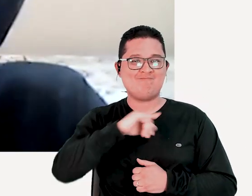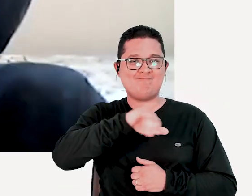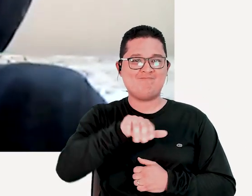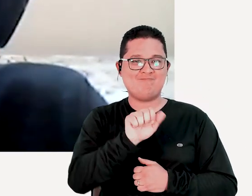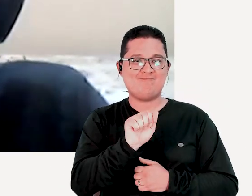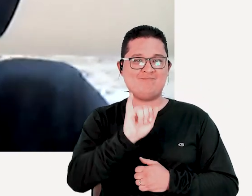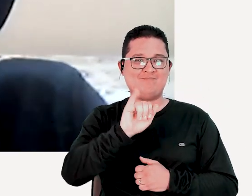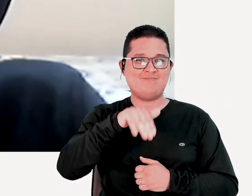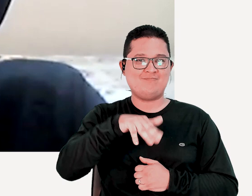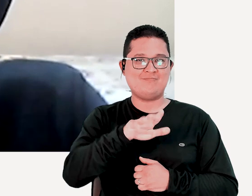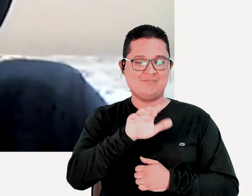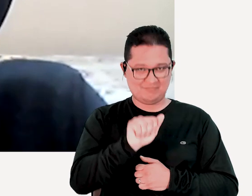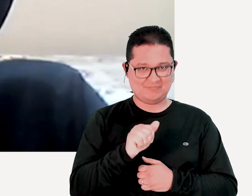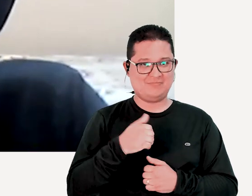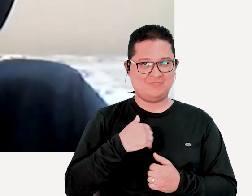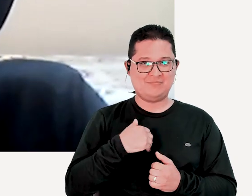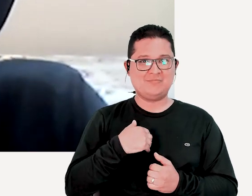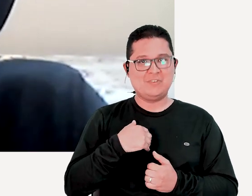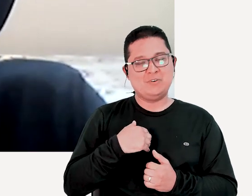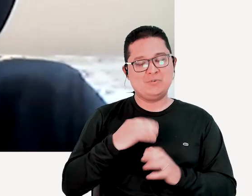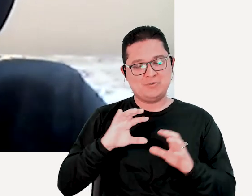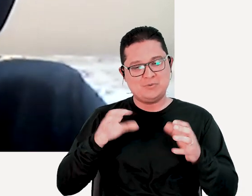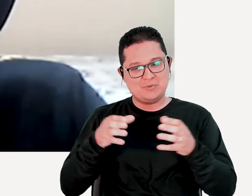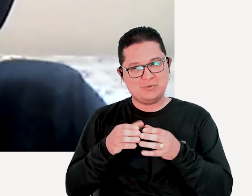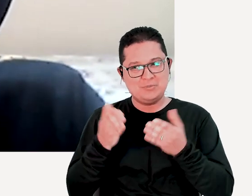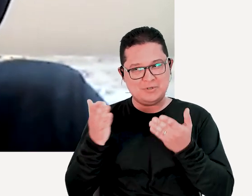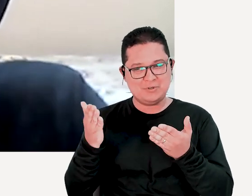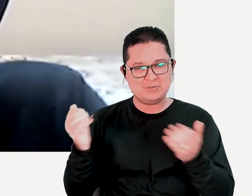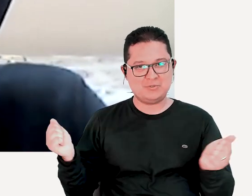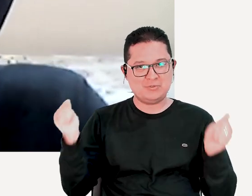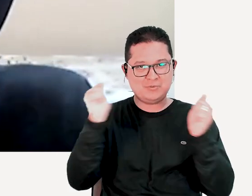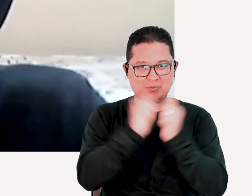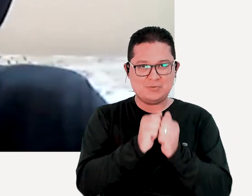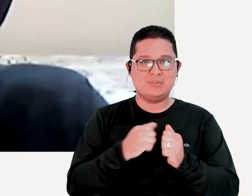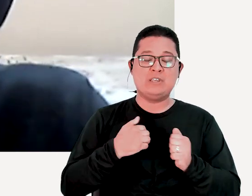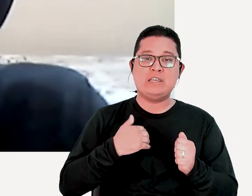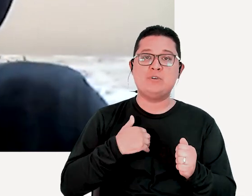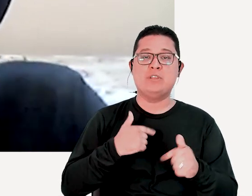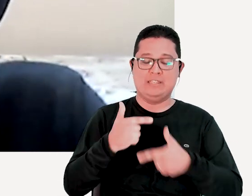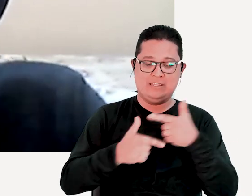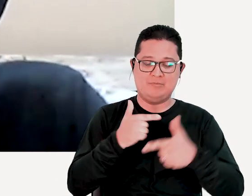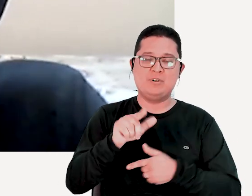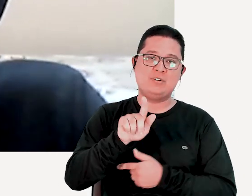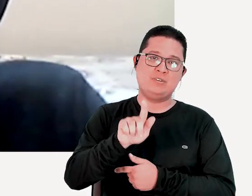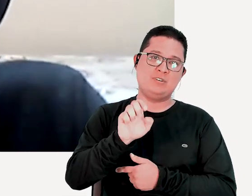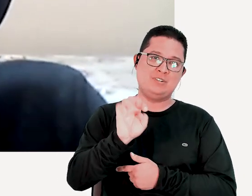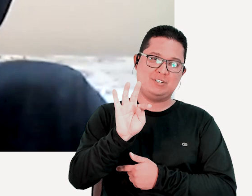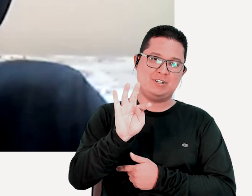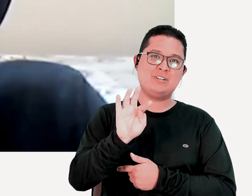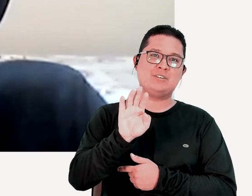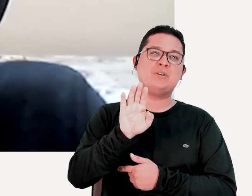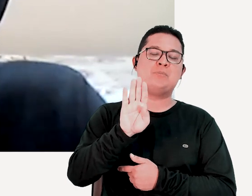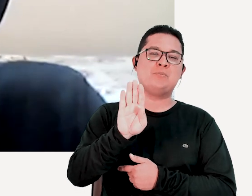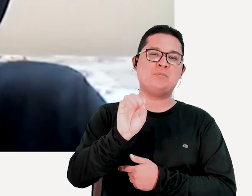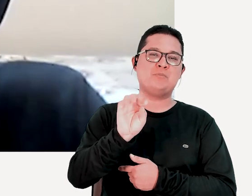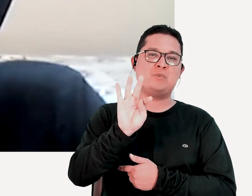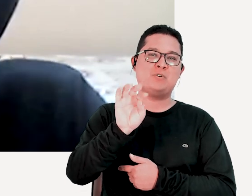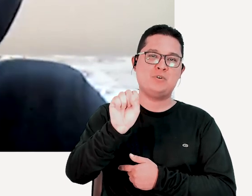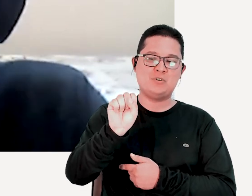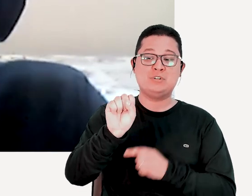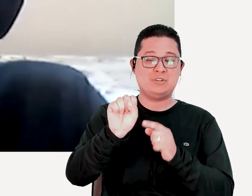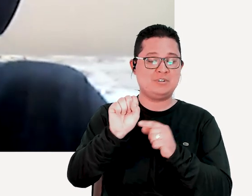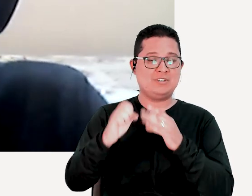GetBots. E sou aí parceira da Lê nesse clube do UX Writing maravilhoso. É a nossa comunidade